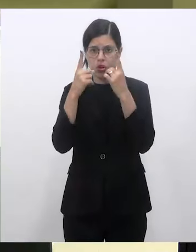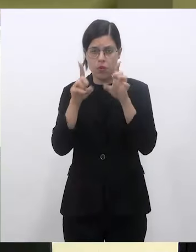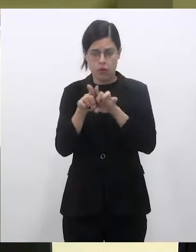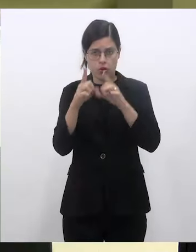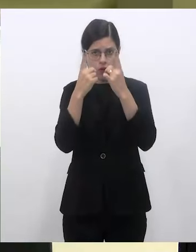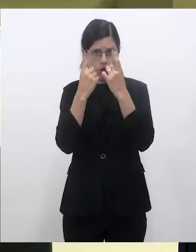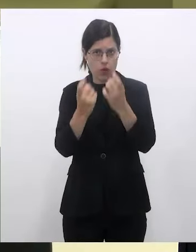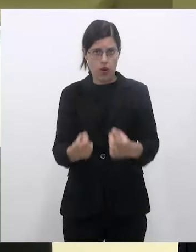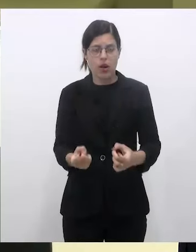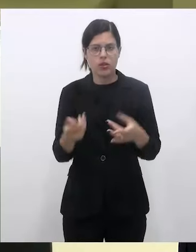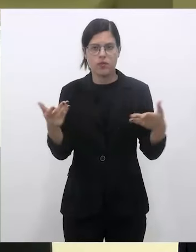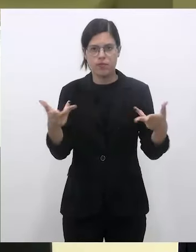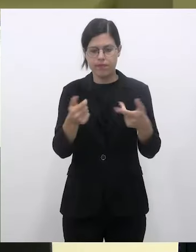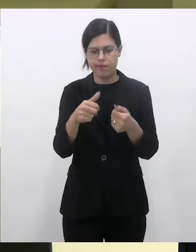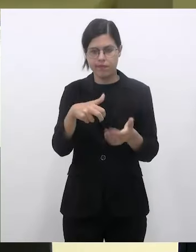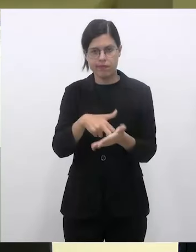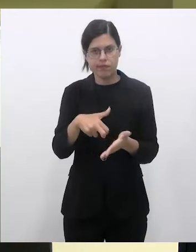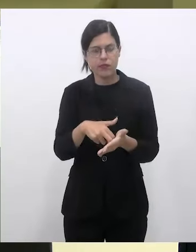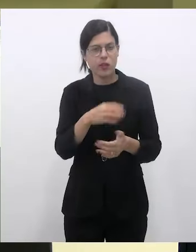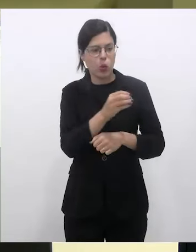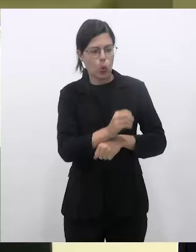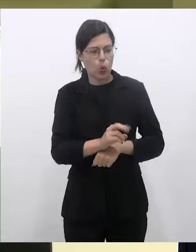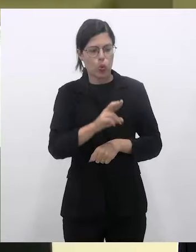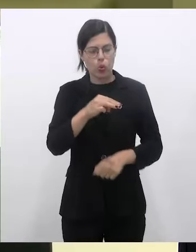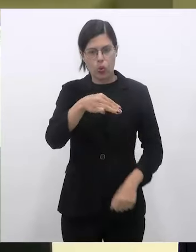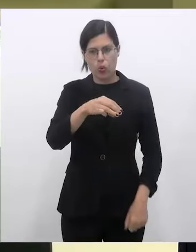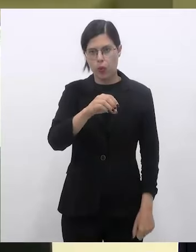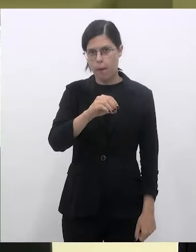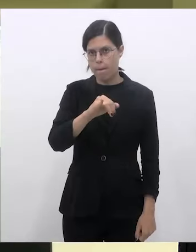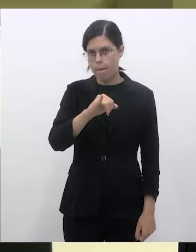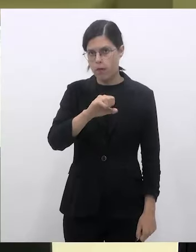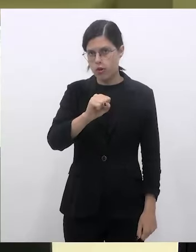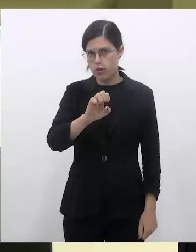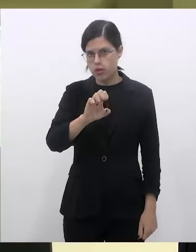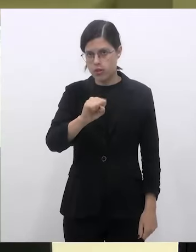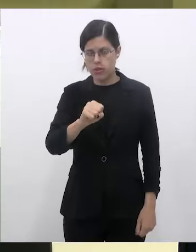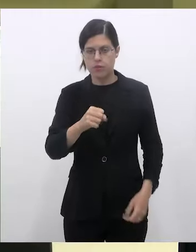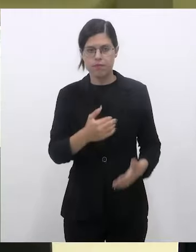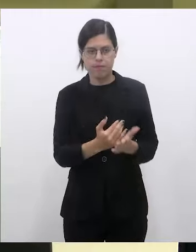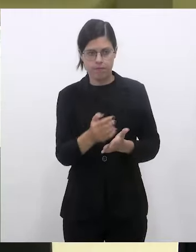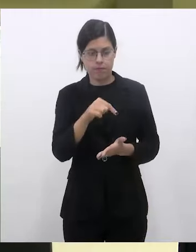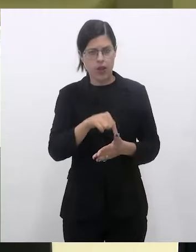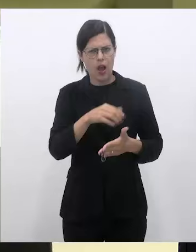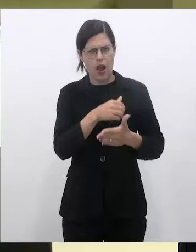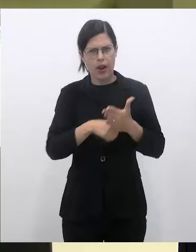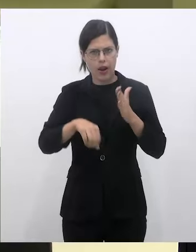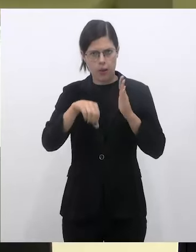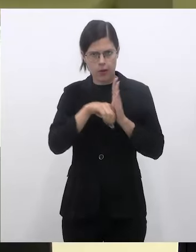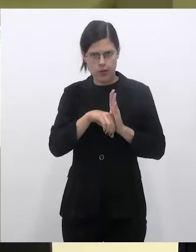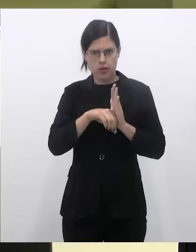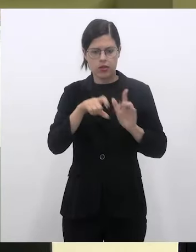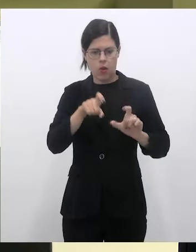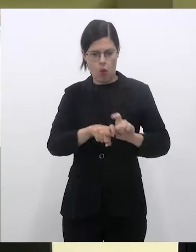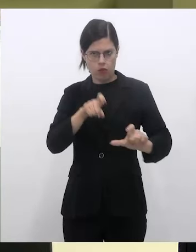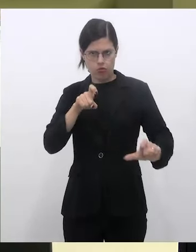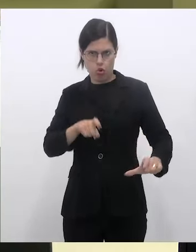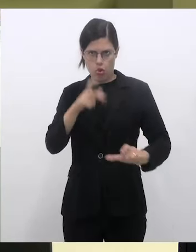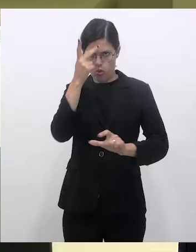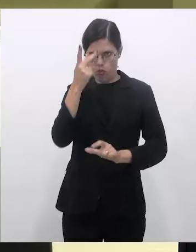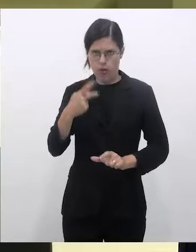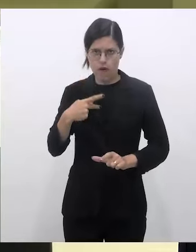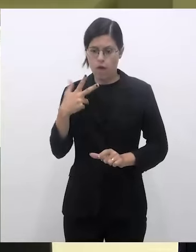penal. Então, doutor Moisés, vou começar com o senhor. A criminalização